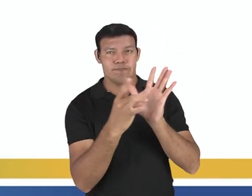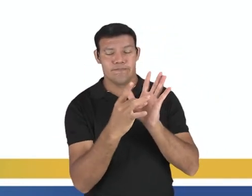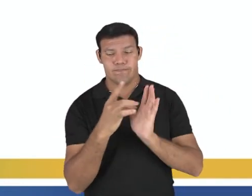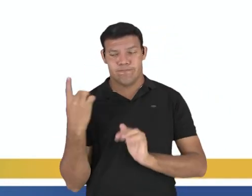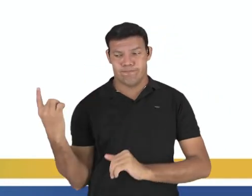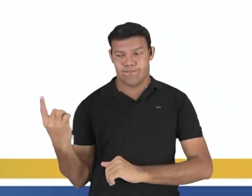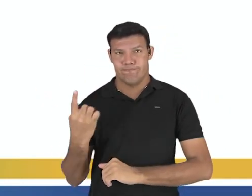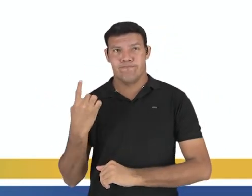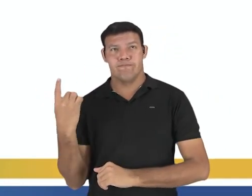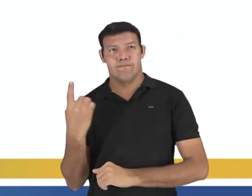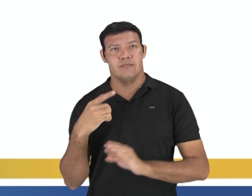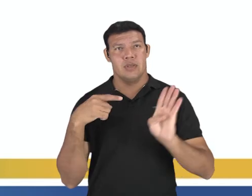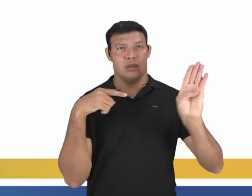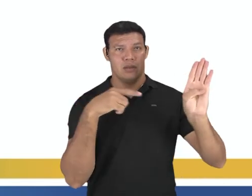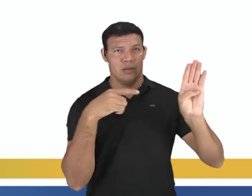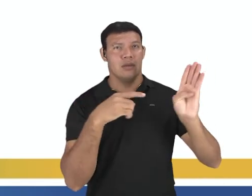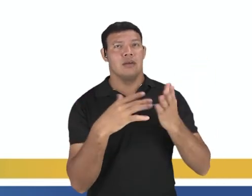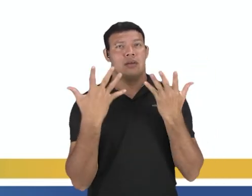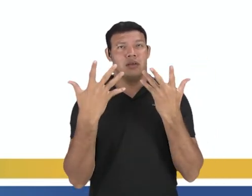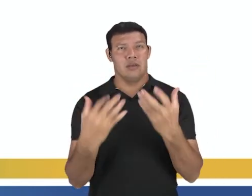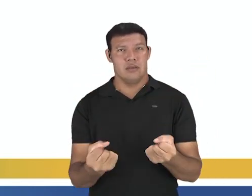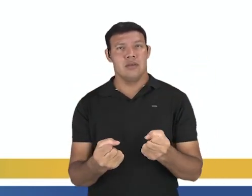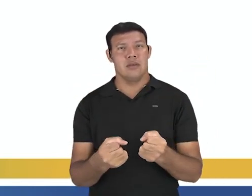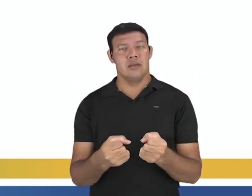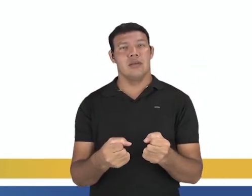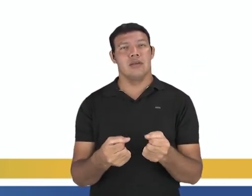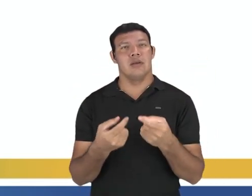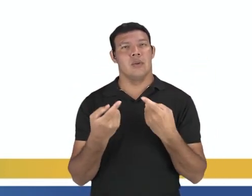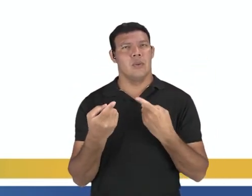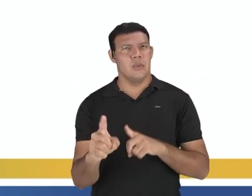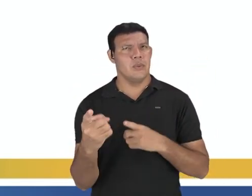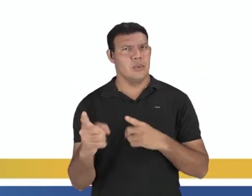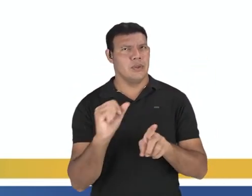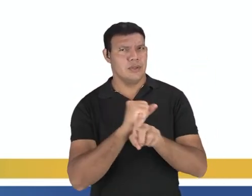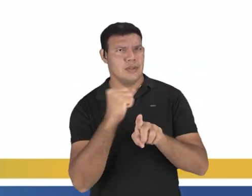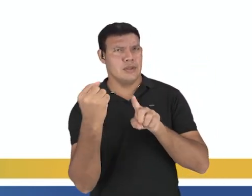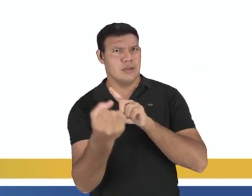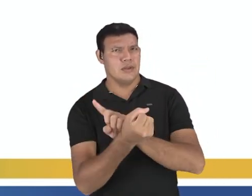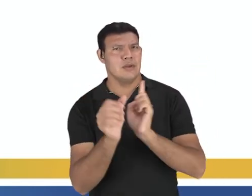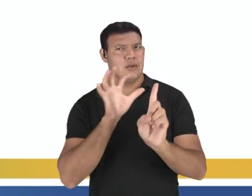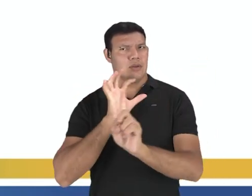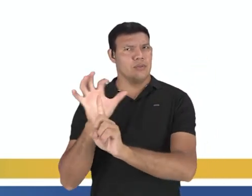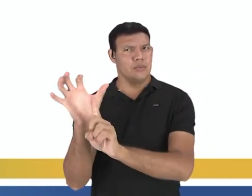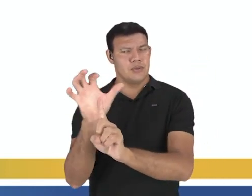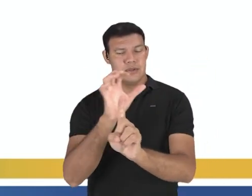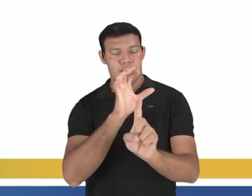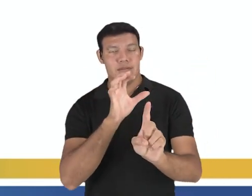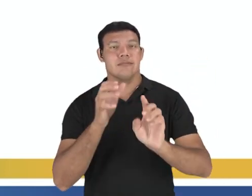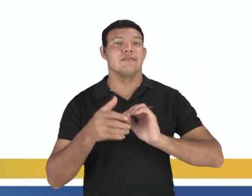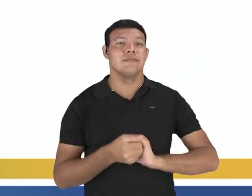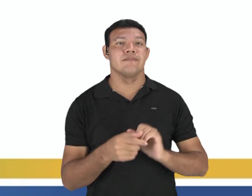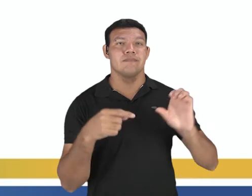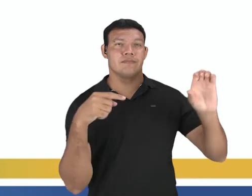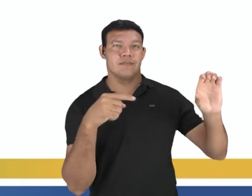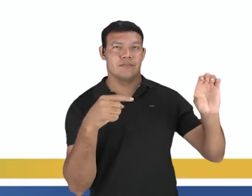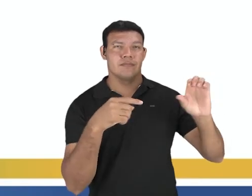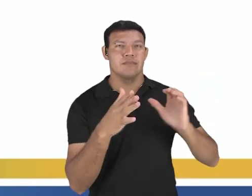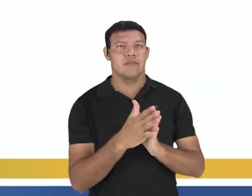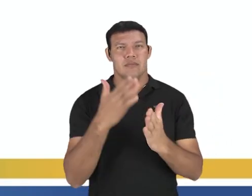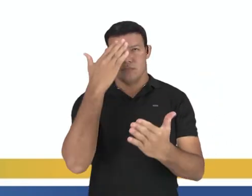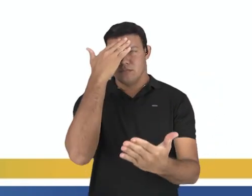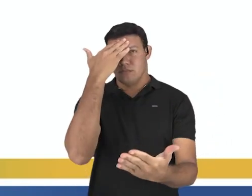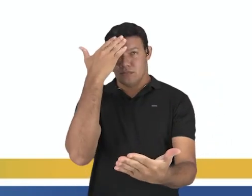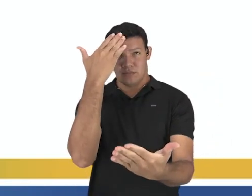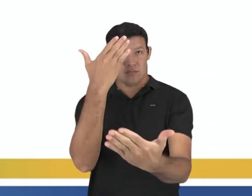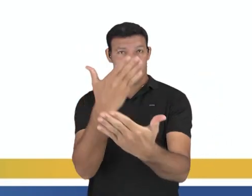Na aceitação das imposições da sociedade, seguindo a influência dos outros. Ou C. Na